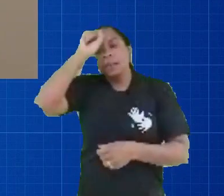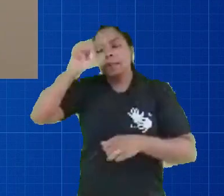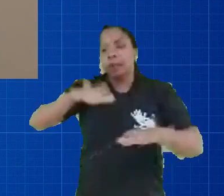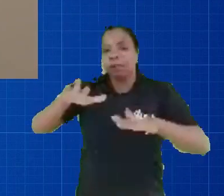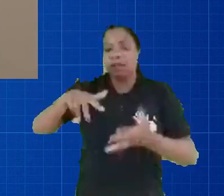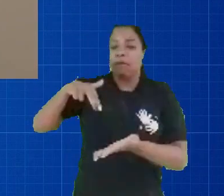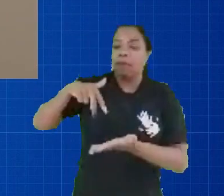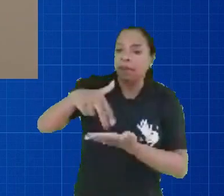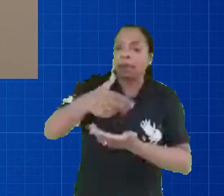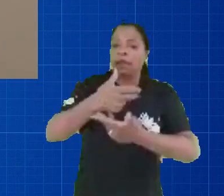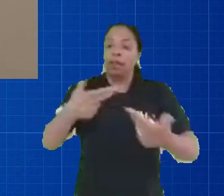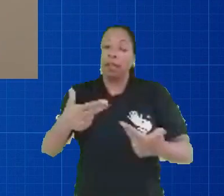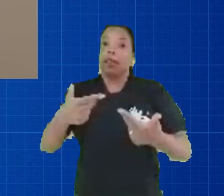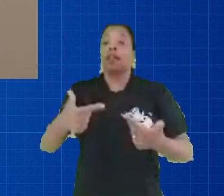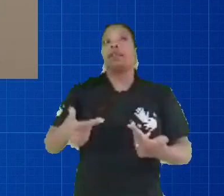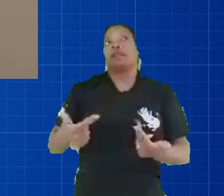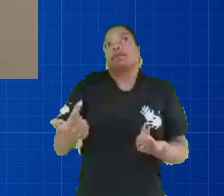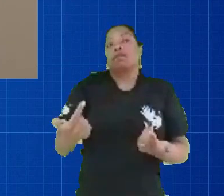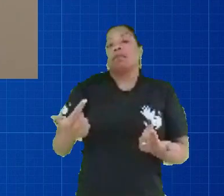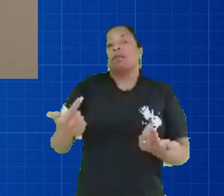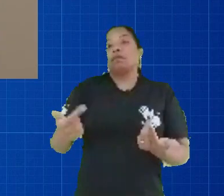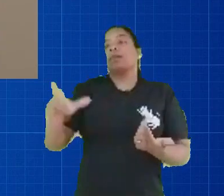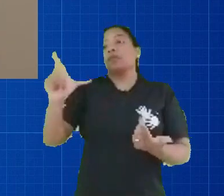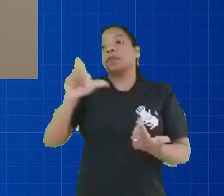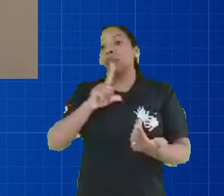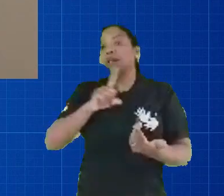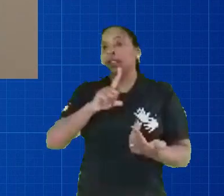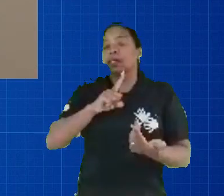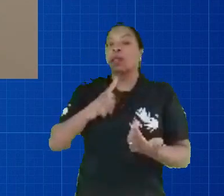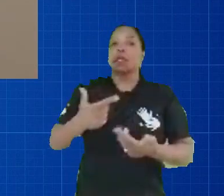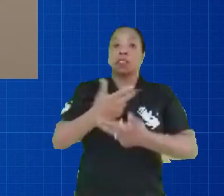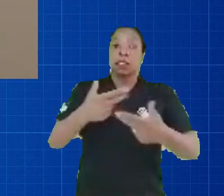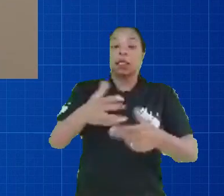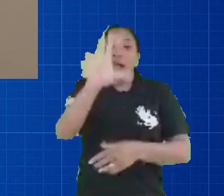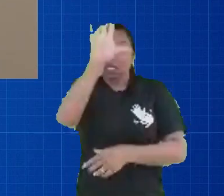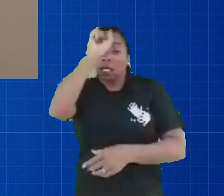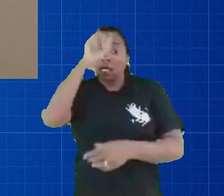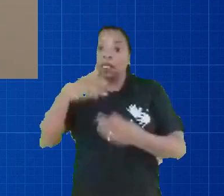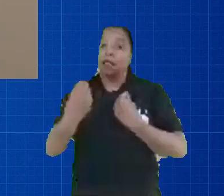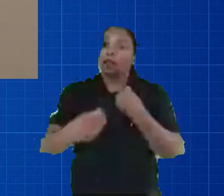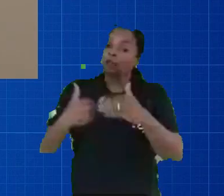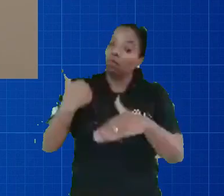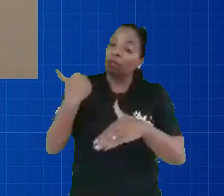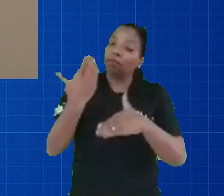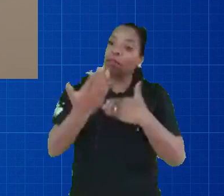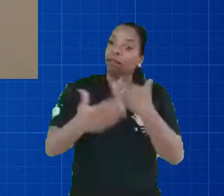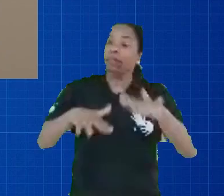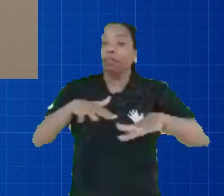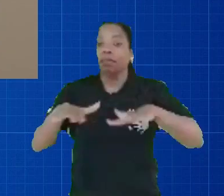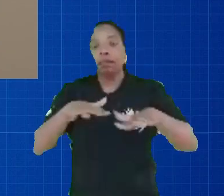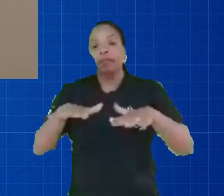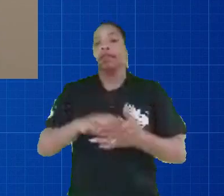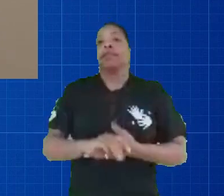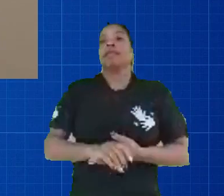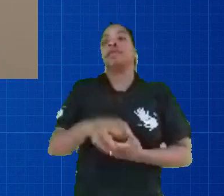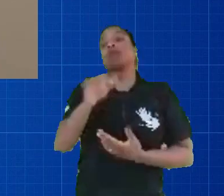uma escadinha que a gente chama escada de agilidade, que hoje está sendo utilizada em muitos esportes, onde eles têm que fazer